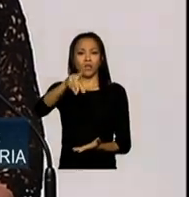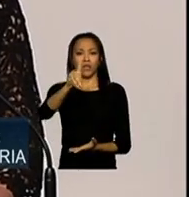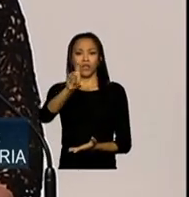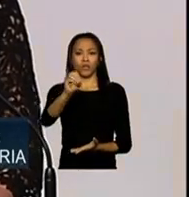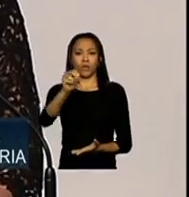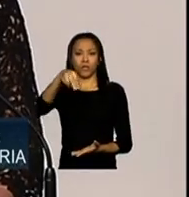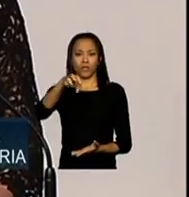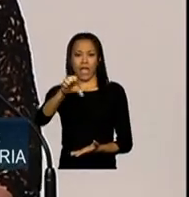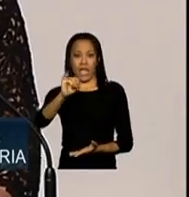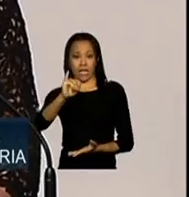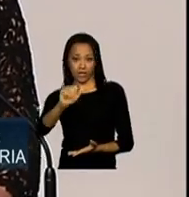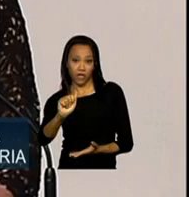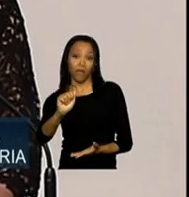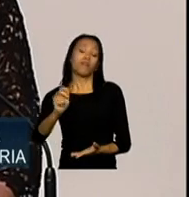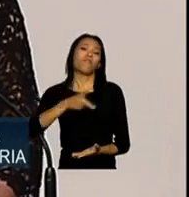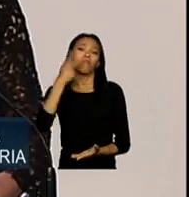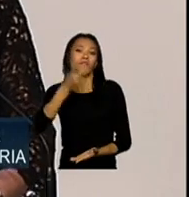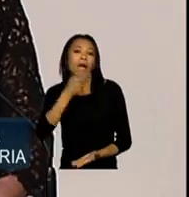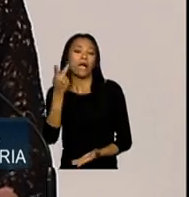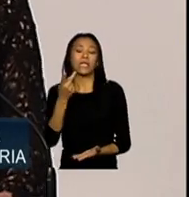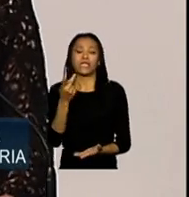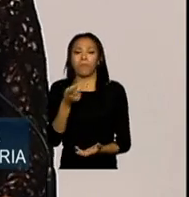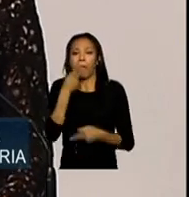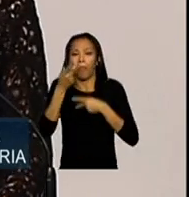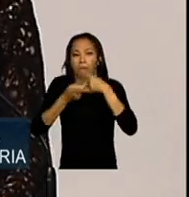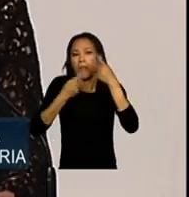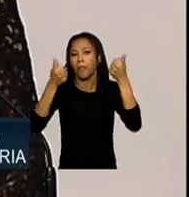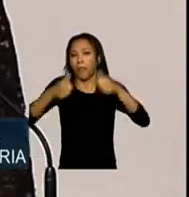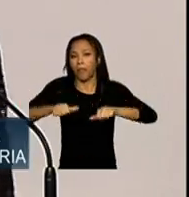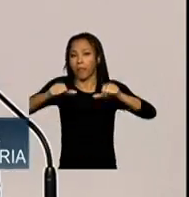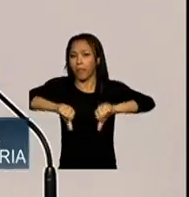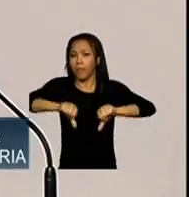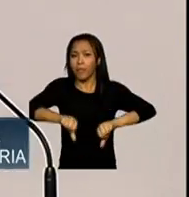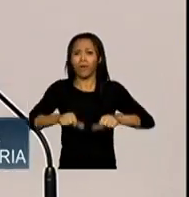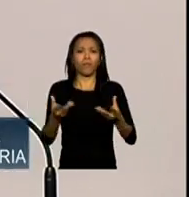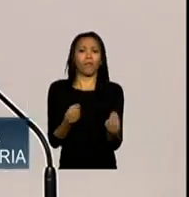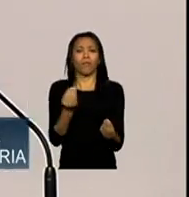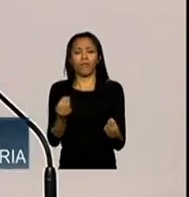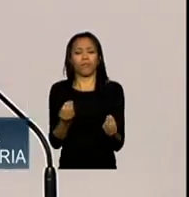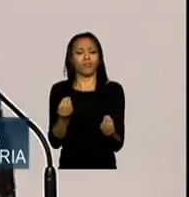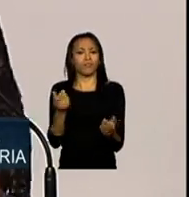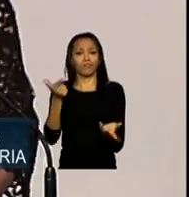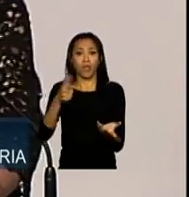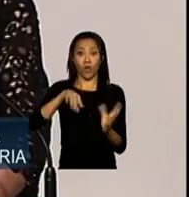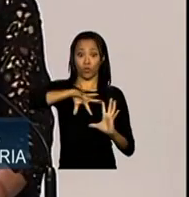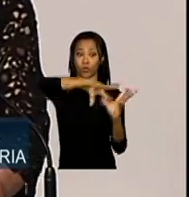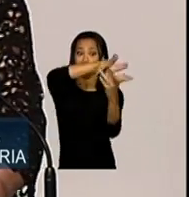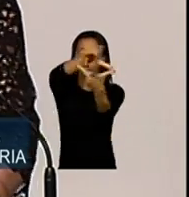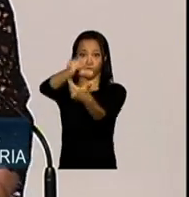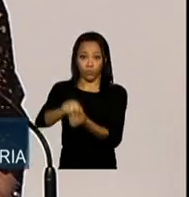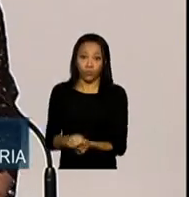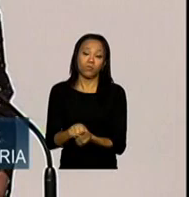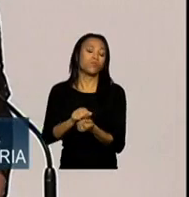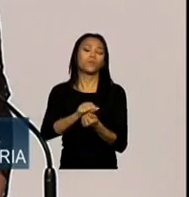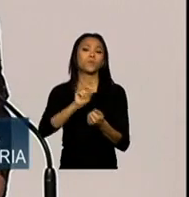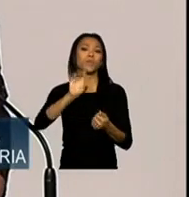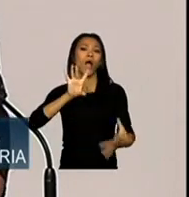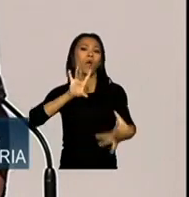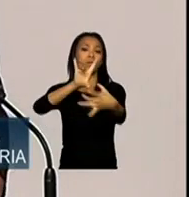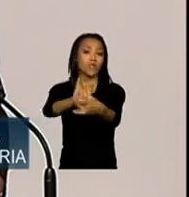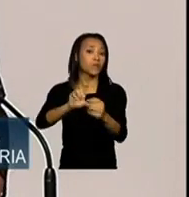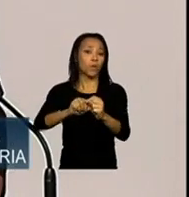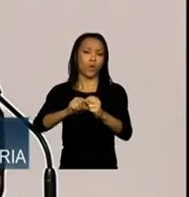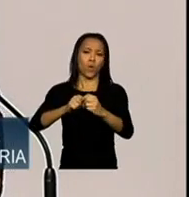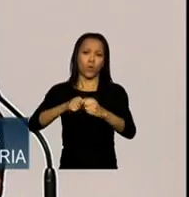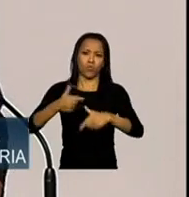nos torna incapazes de vislumbrar, em meio às dificuldades do cenário internacional, os